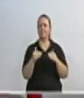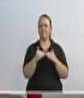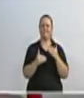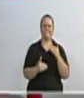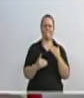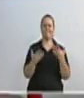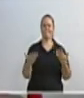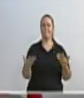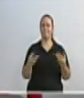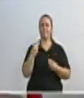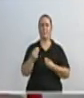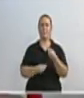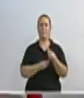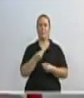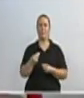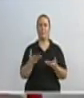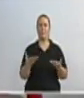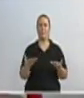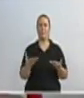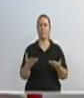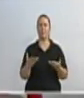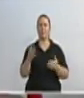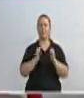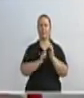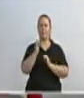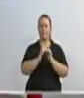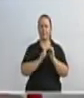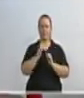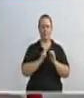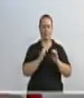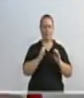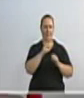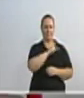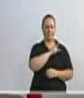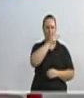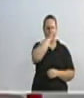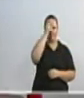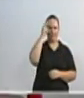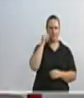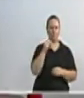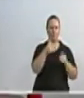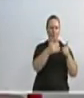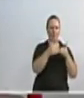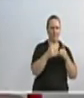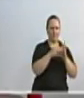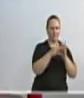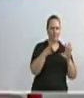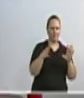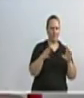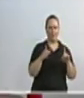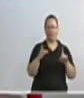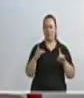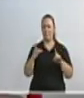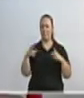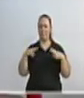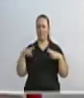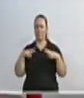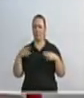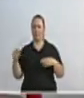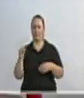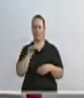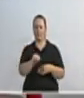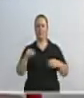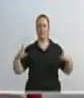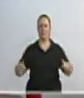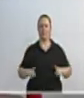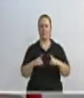de que nós desapropriaríamos para que uma empresa privada pudesse, na sequência, fazer a instalação da sua antena. Então, é algo improvável. Realmente é algo